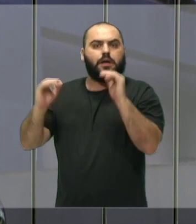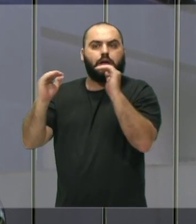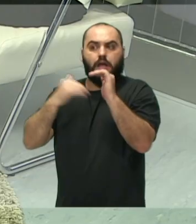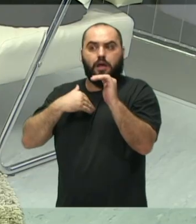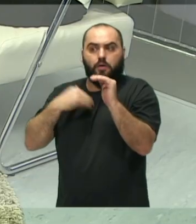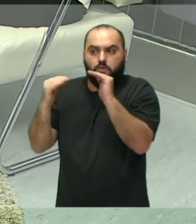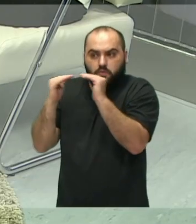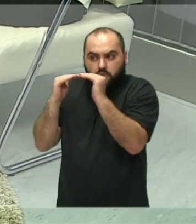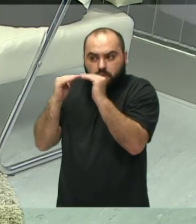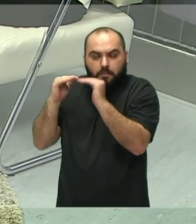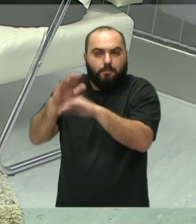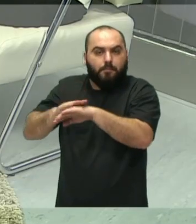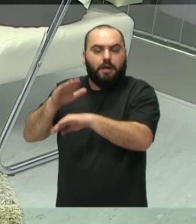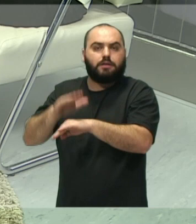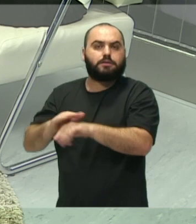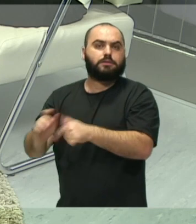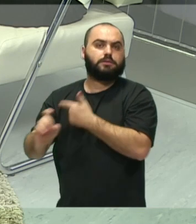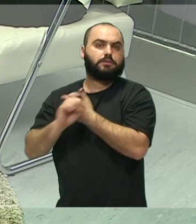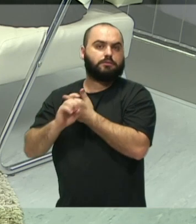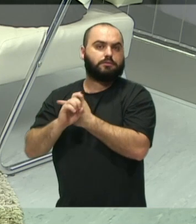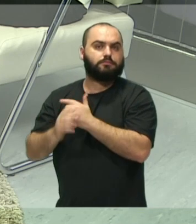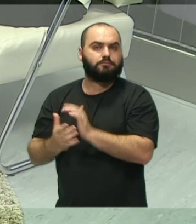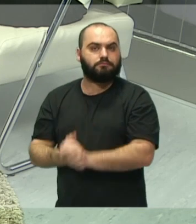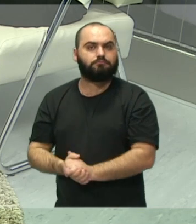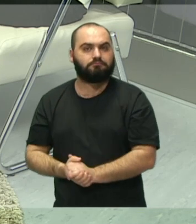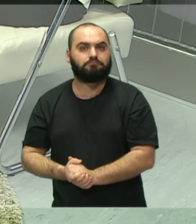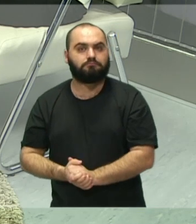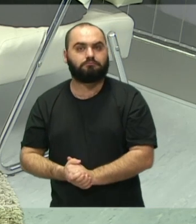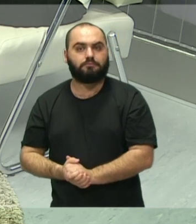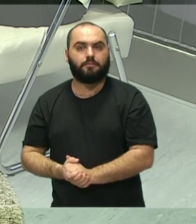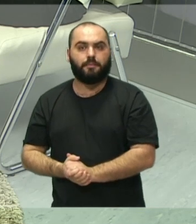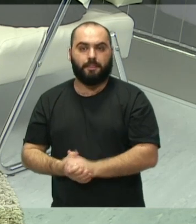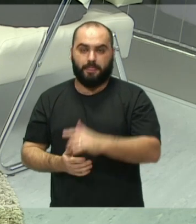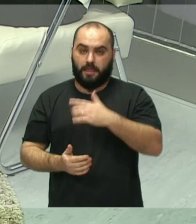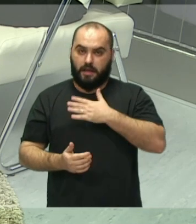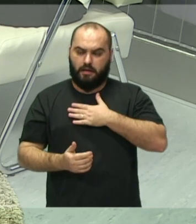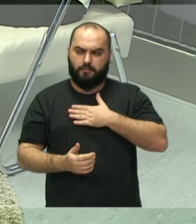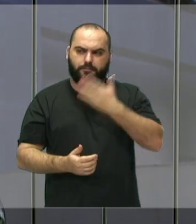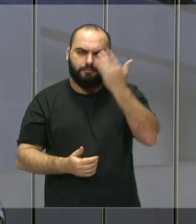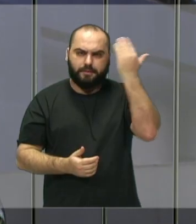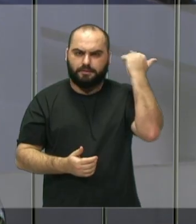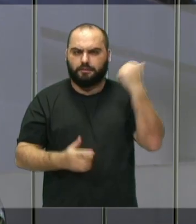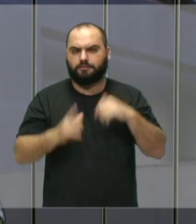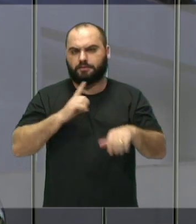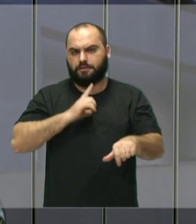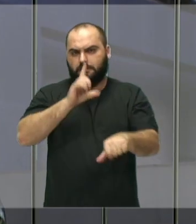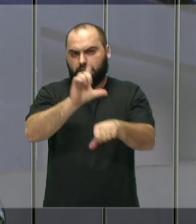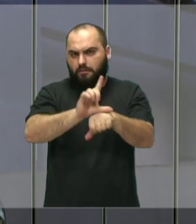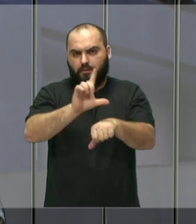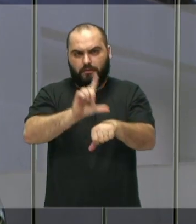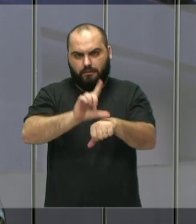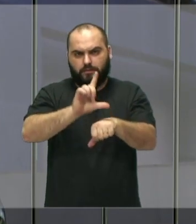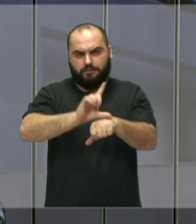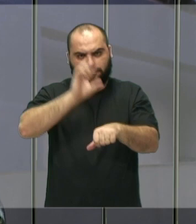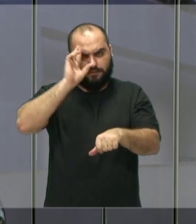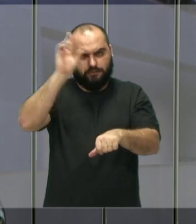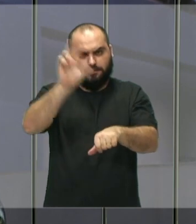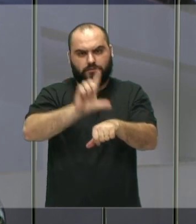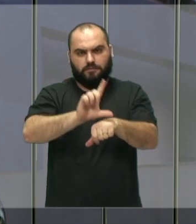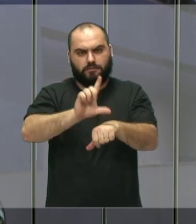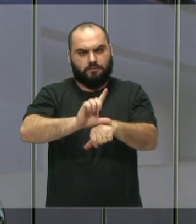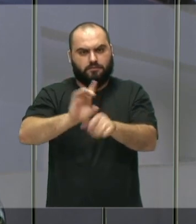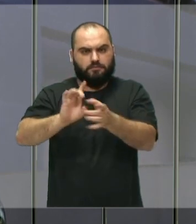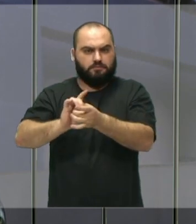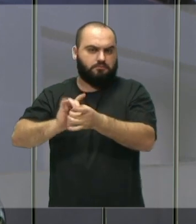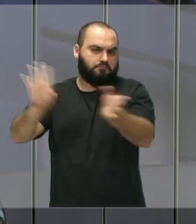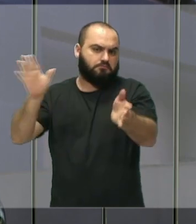executivo, sabe? Porque eu tenho loja desde muito cedo. né? Eu tenho o meu trabalho desde muito cedo, como